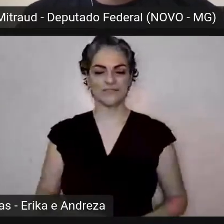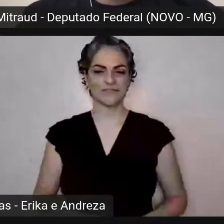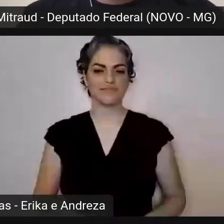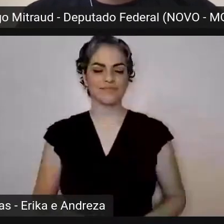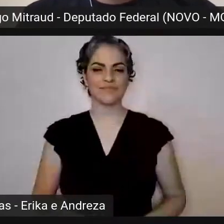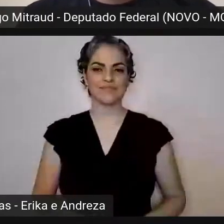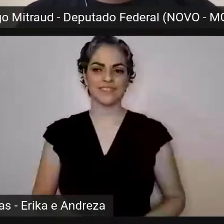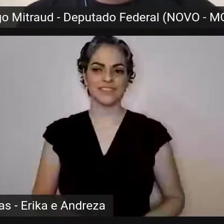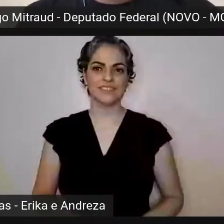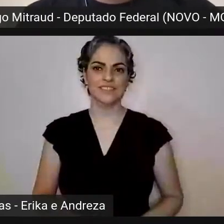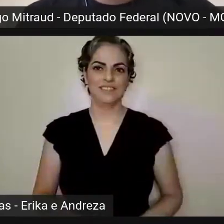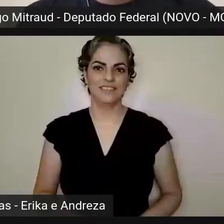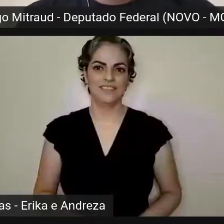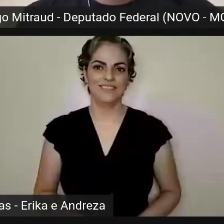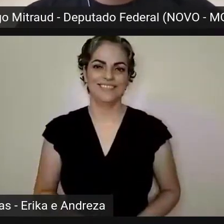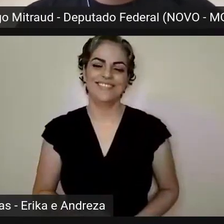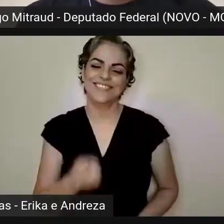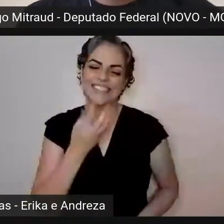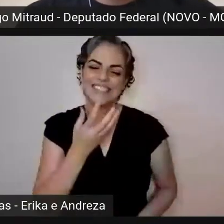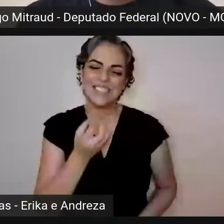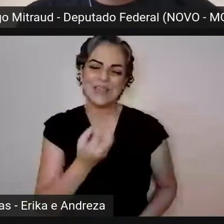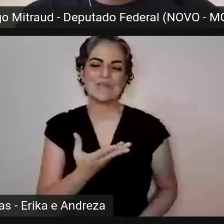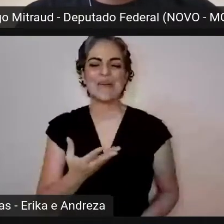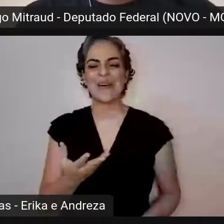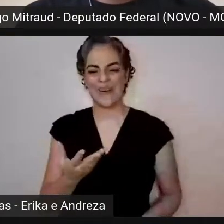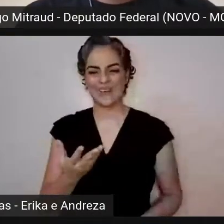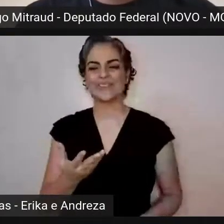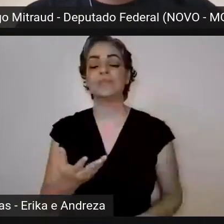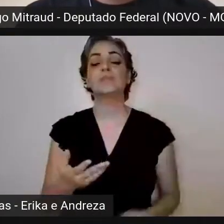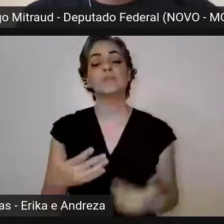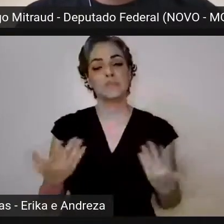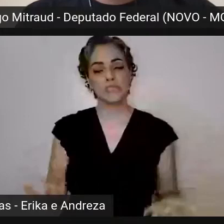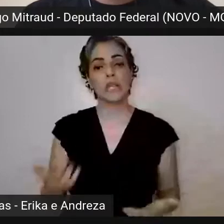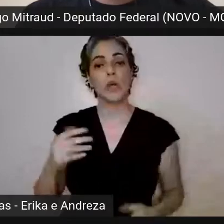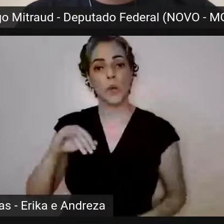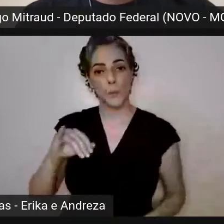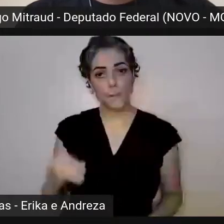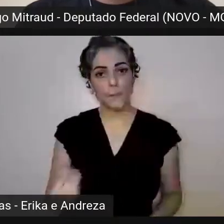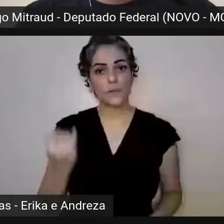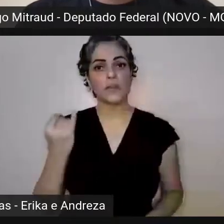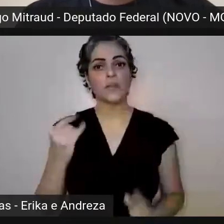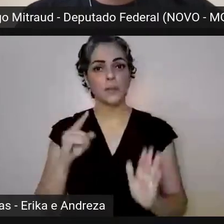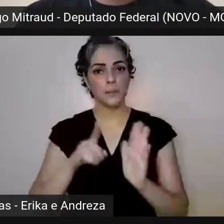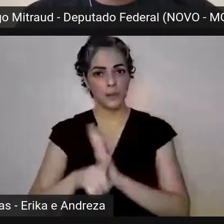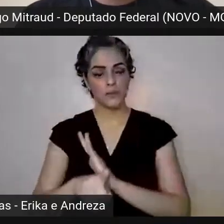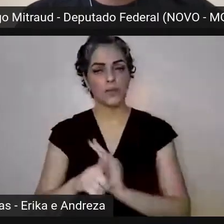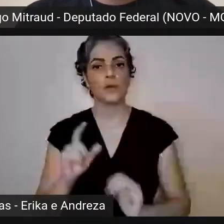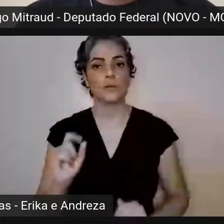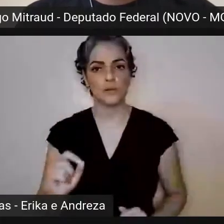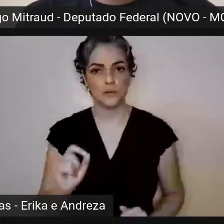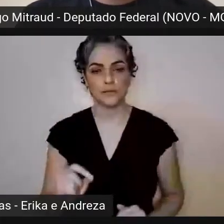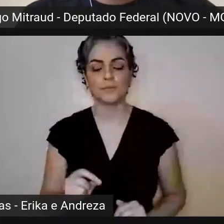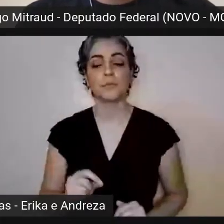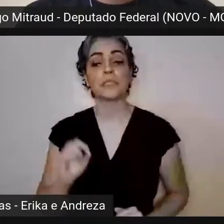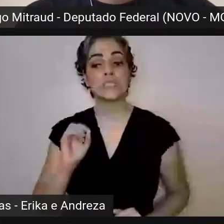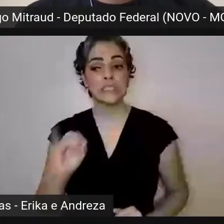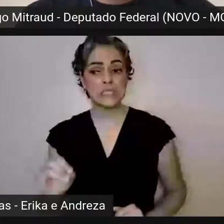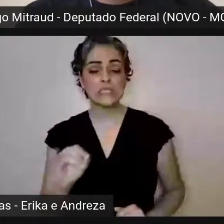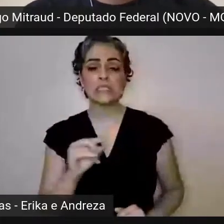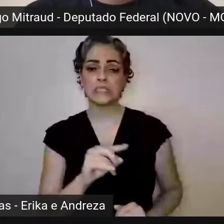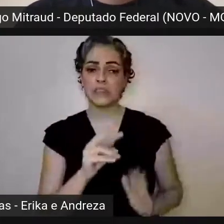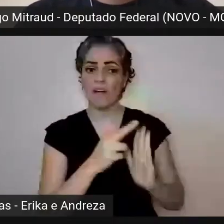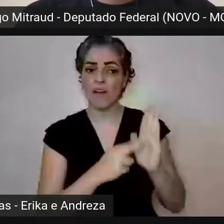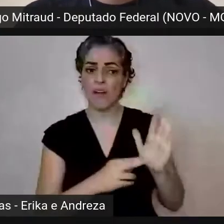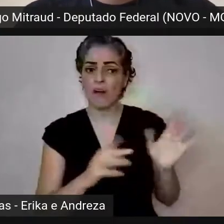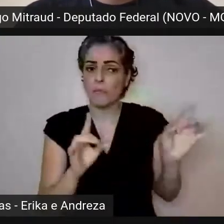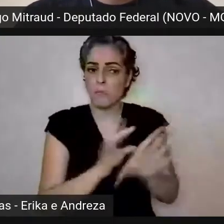bom. Então estamos aqui nos comunicando. Eu queria te perguntar, então, Tiago, o seguinte: se essa regulamentação não seria suficiente,